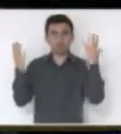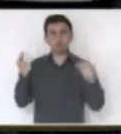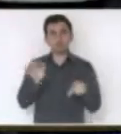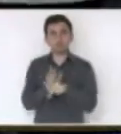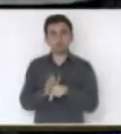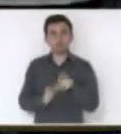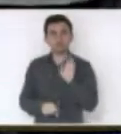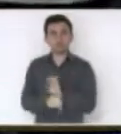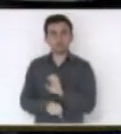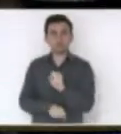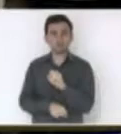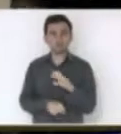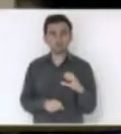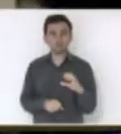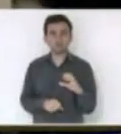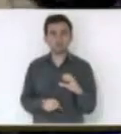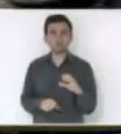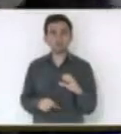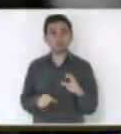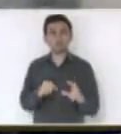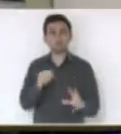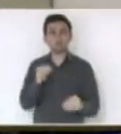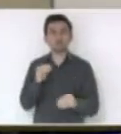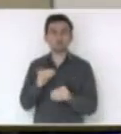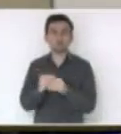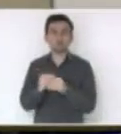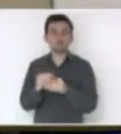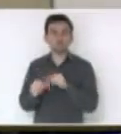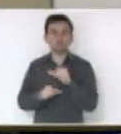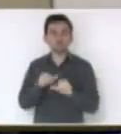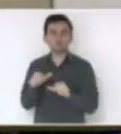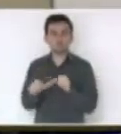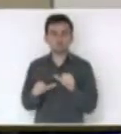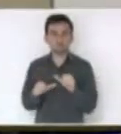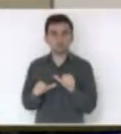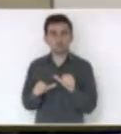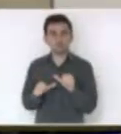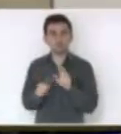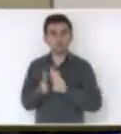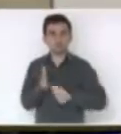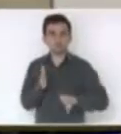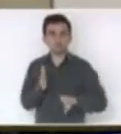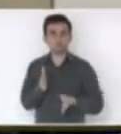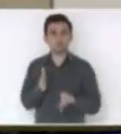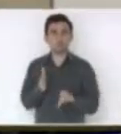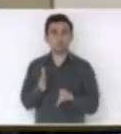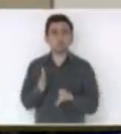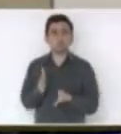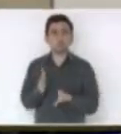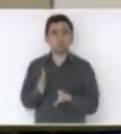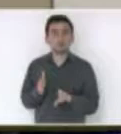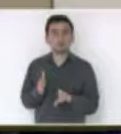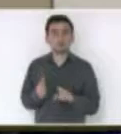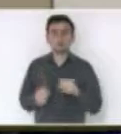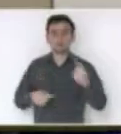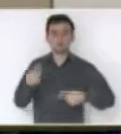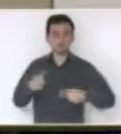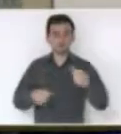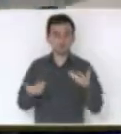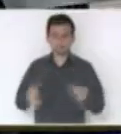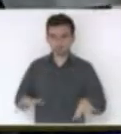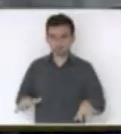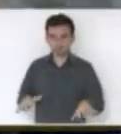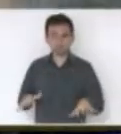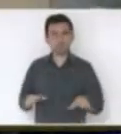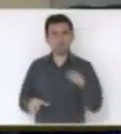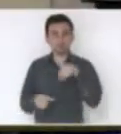âmbito do Estado de Santa Catarina. Em emenda modificativa, emenda supressiva, em discussão, não haveria o que discutir